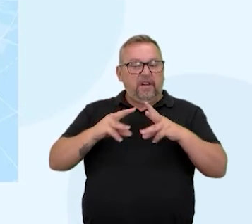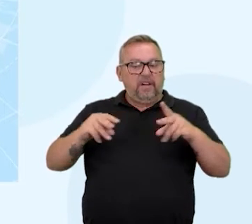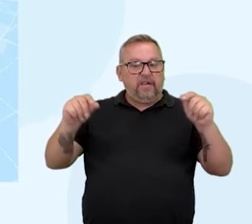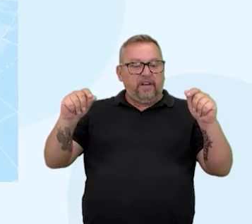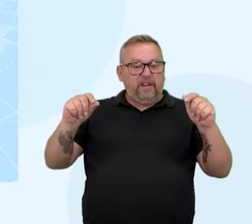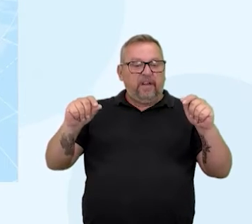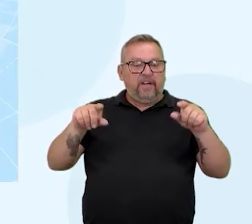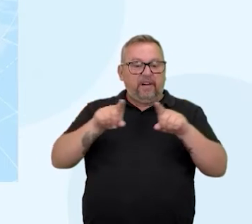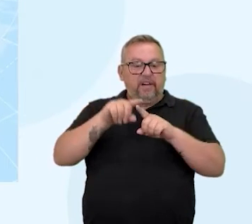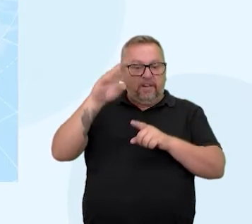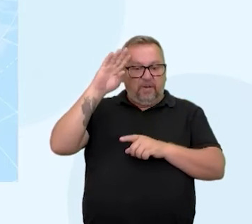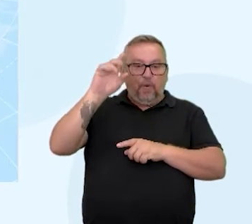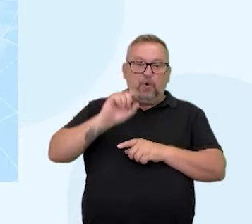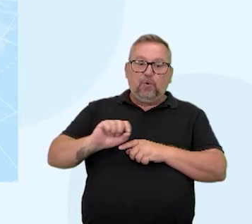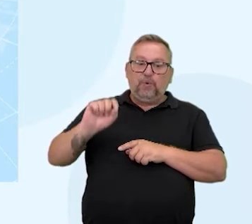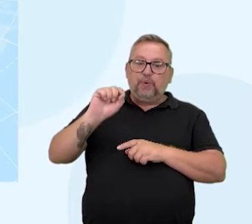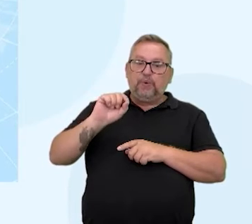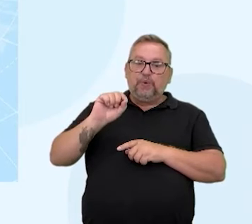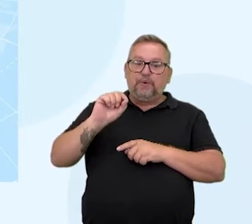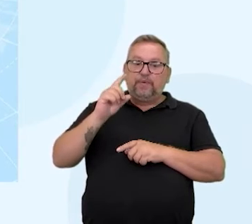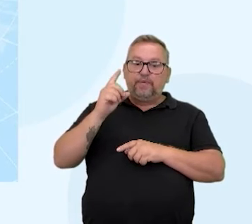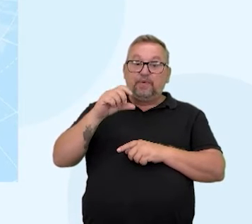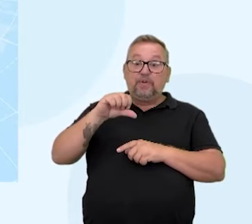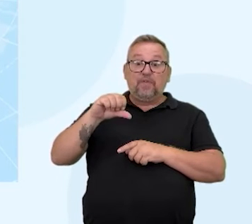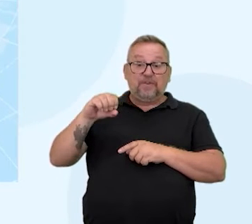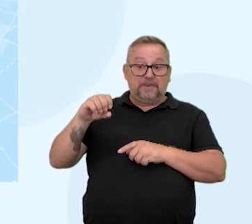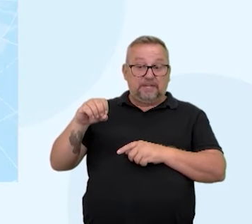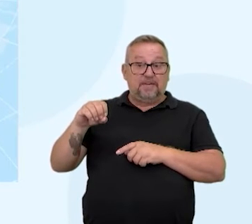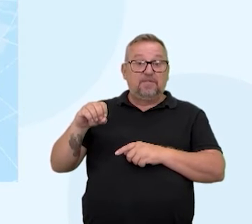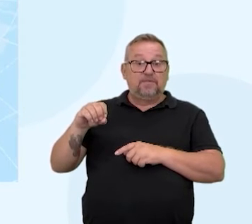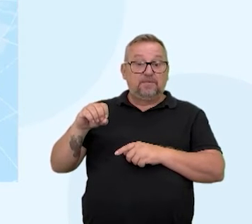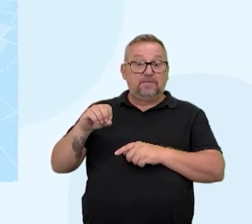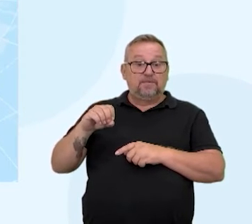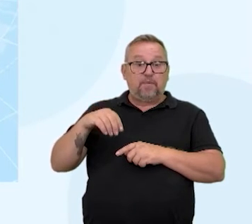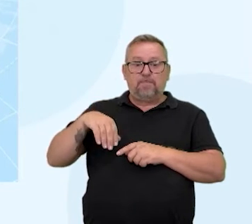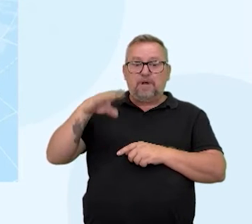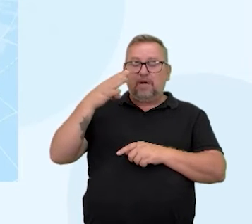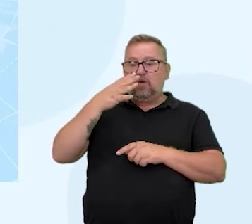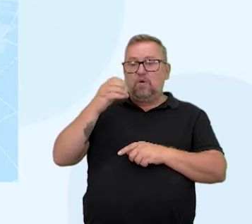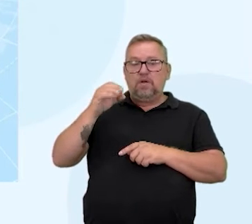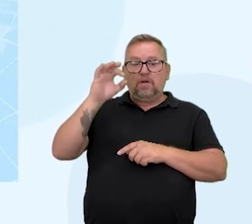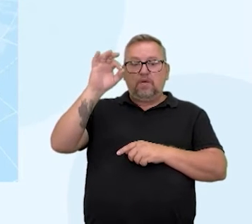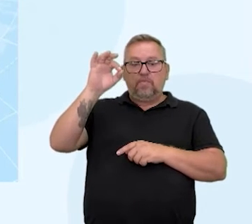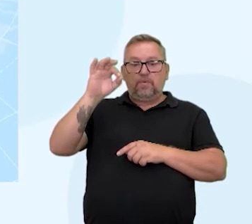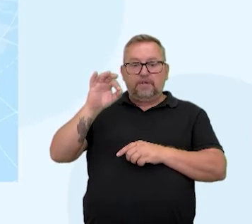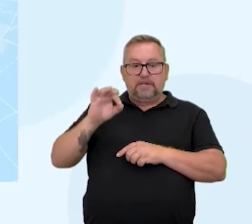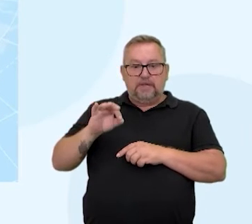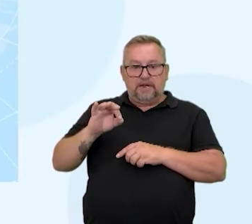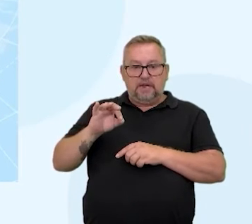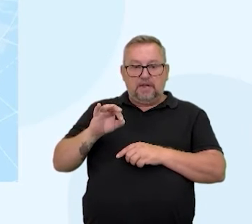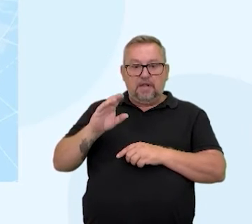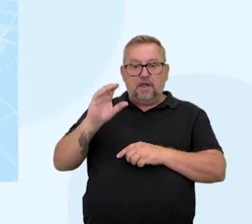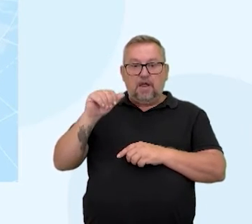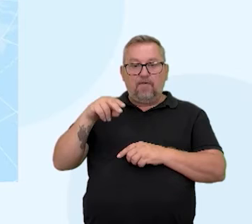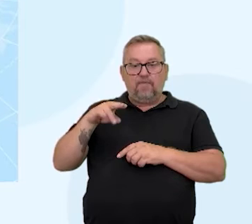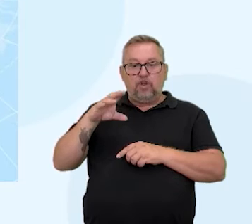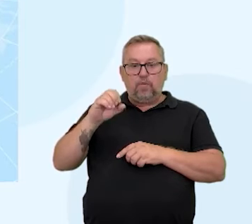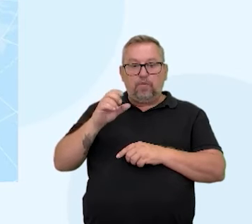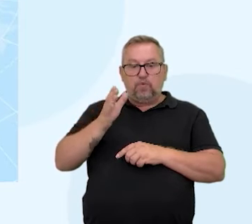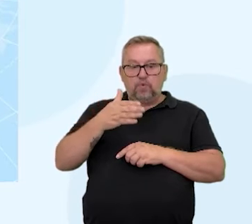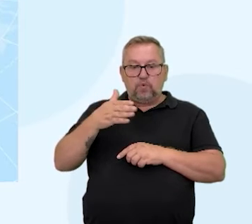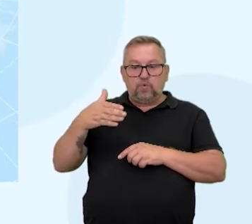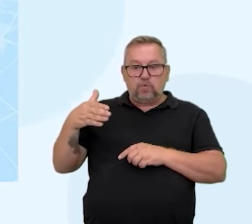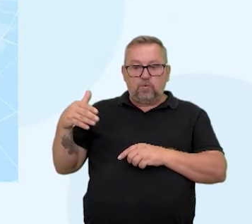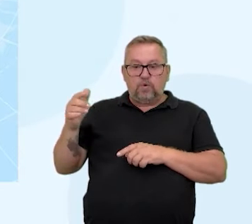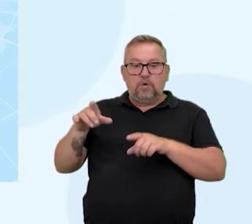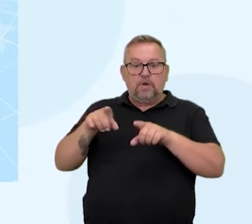20%, principalmente desde 1900. Mais de 40% das espécies de anfíbios,